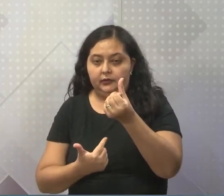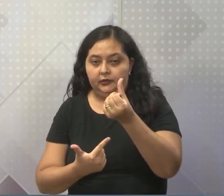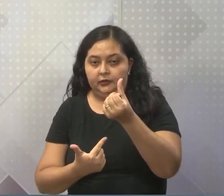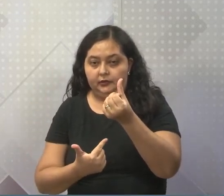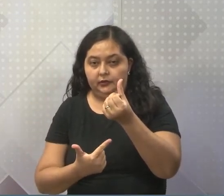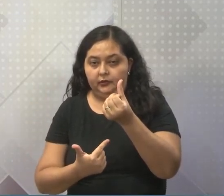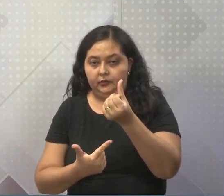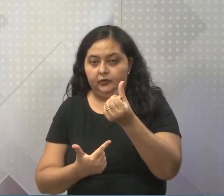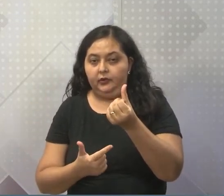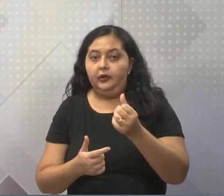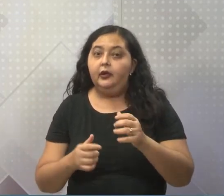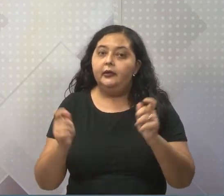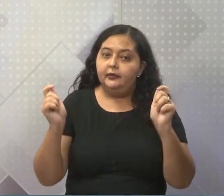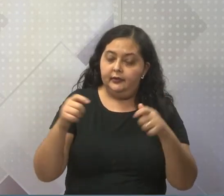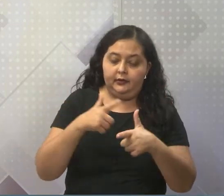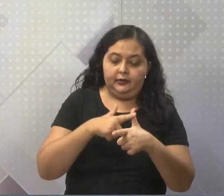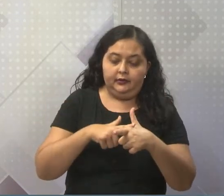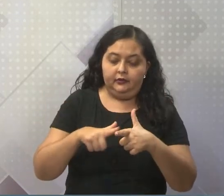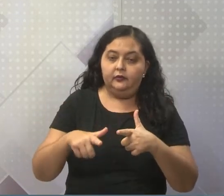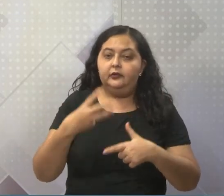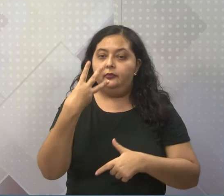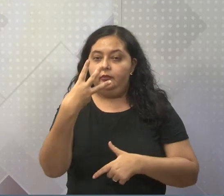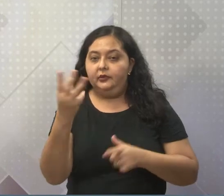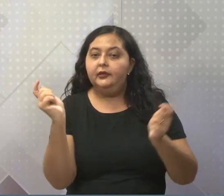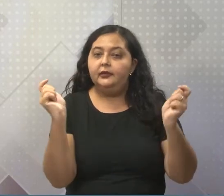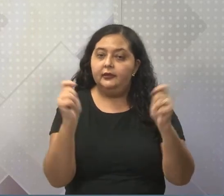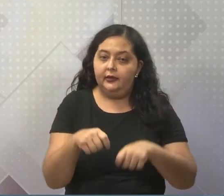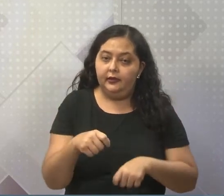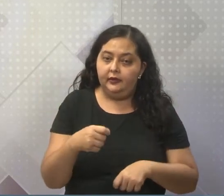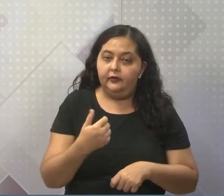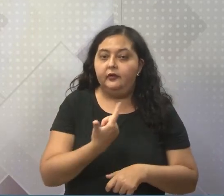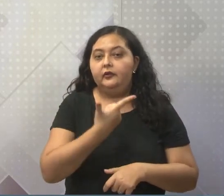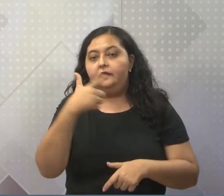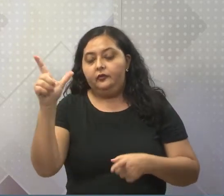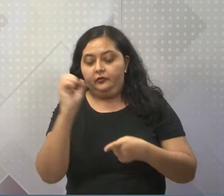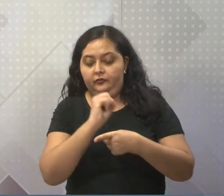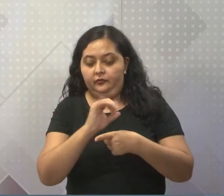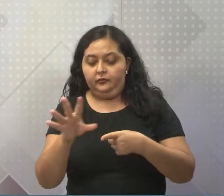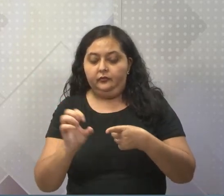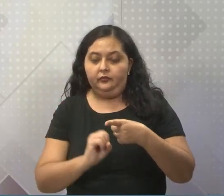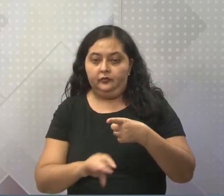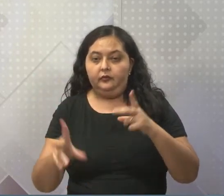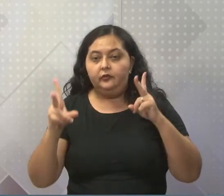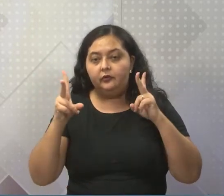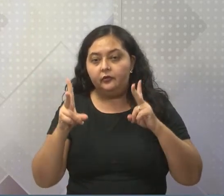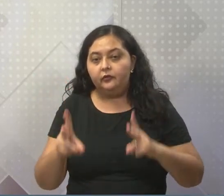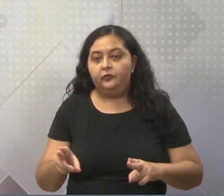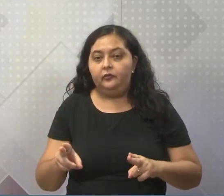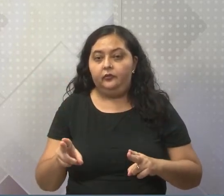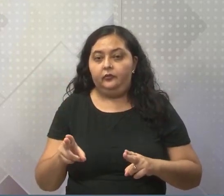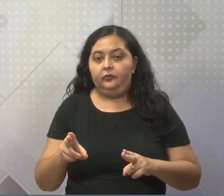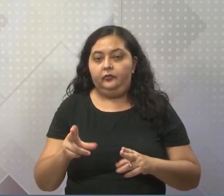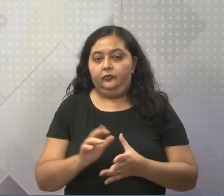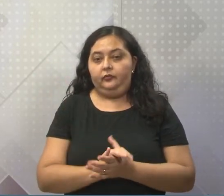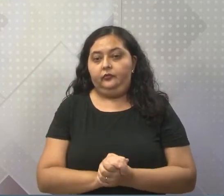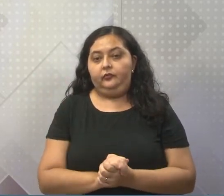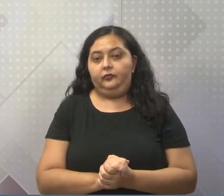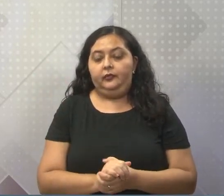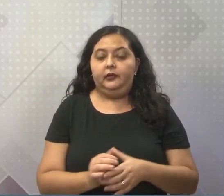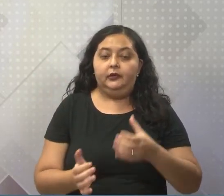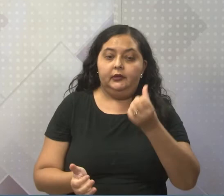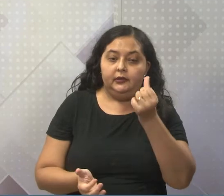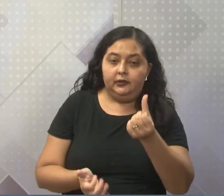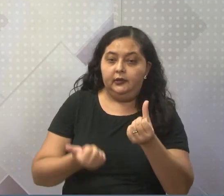podem ser divididos por 3, o que nos daria uma outra fração equivalente. A gente sabe que 6 e